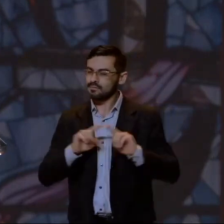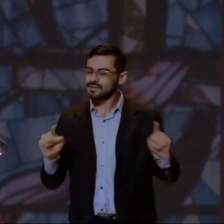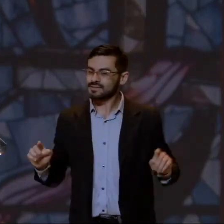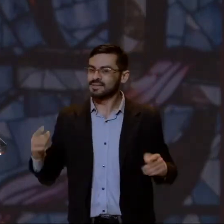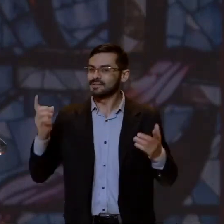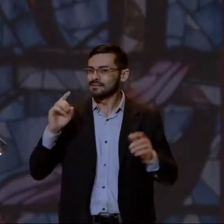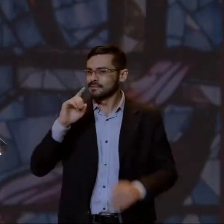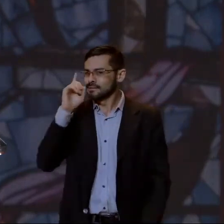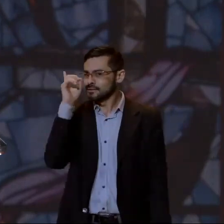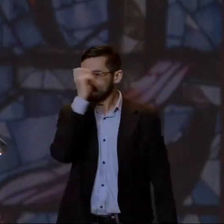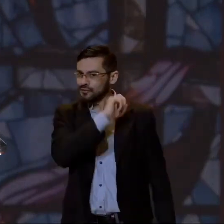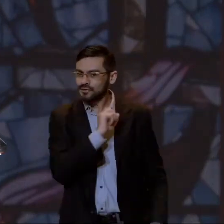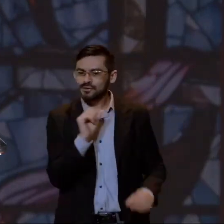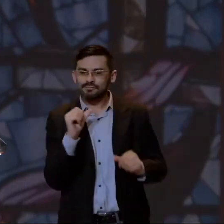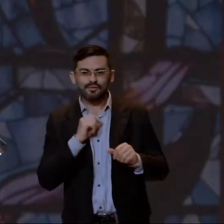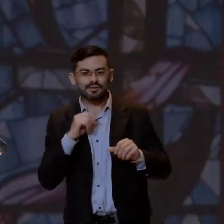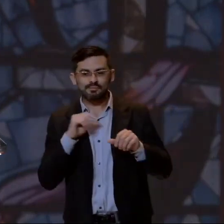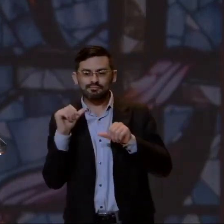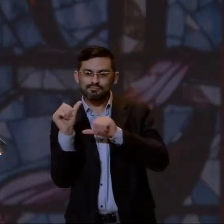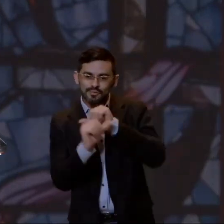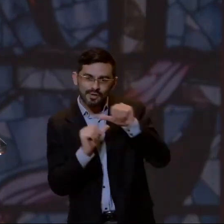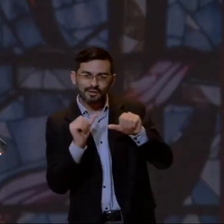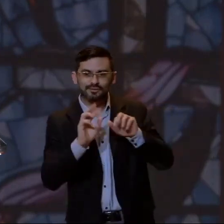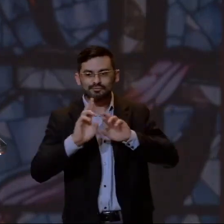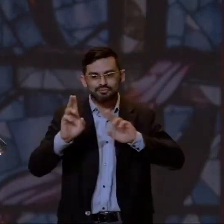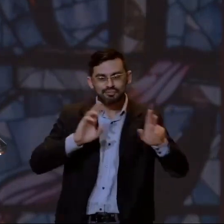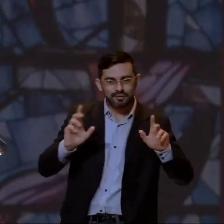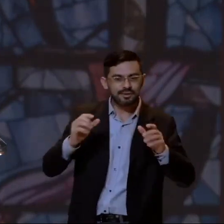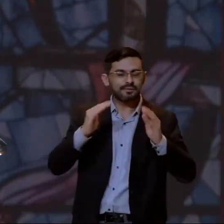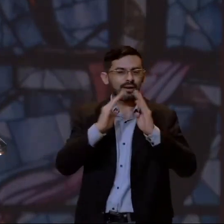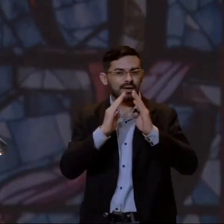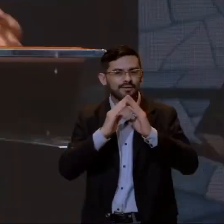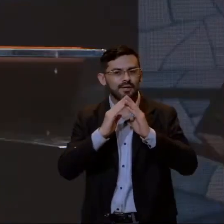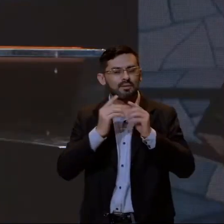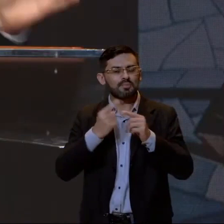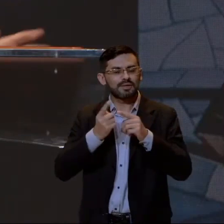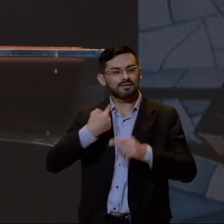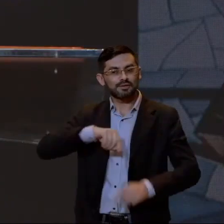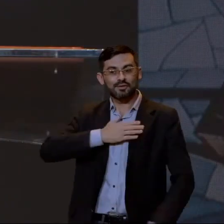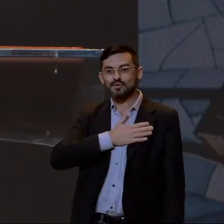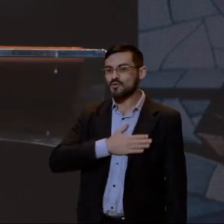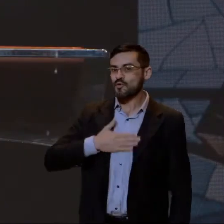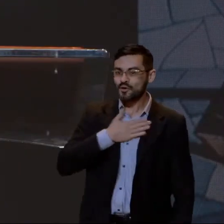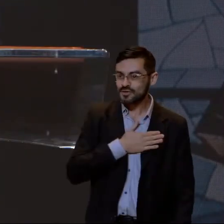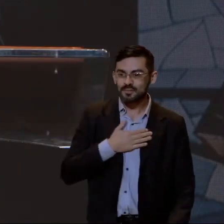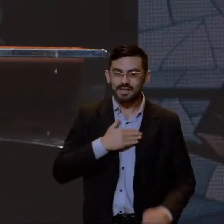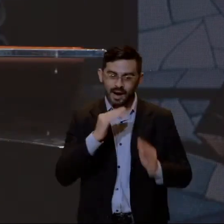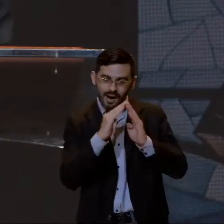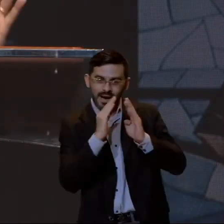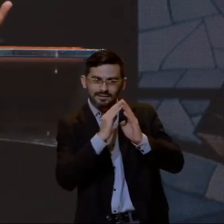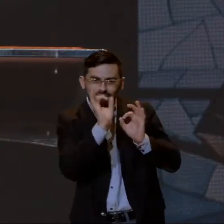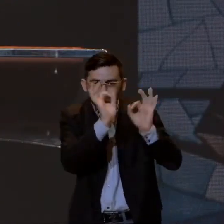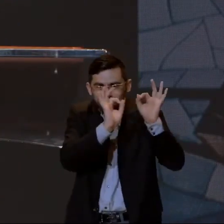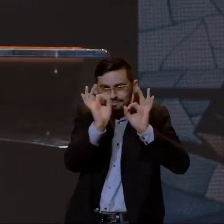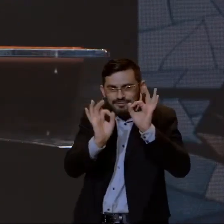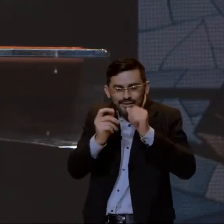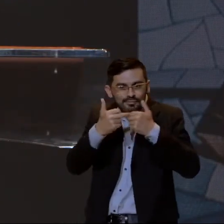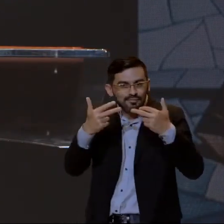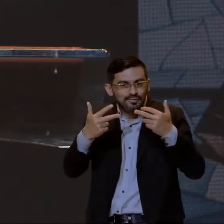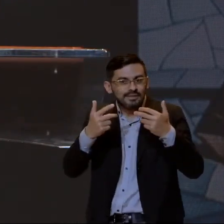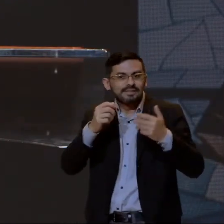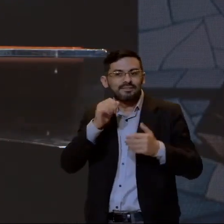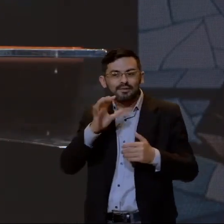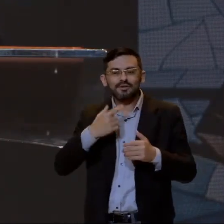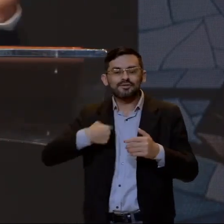de fazer as mudanças. Não é que ela tem dificuldade, mas a gente gosta mais ali de enfeitar toda a casa. E se deixasse, a